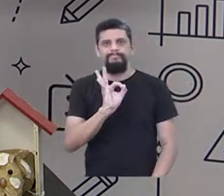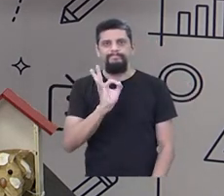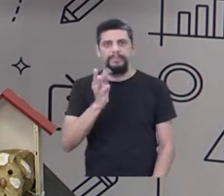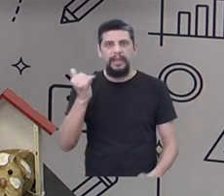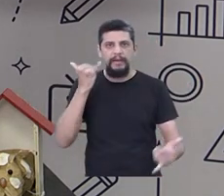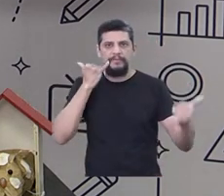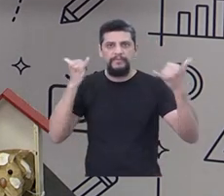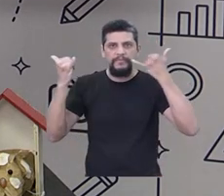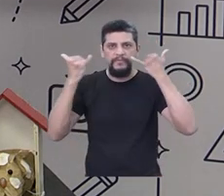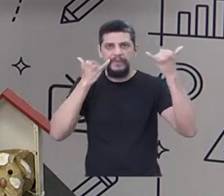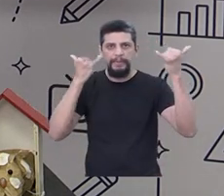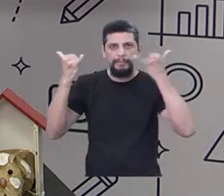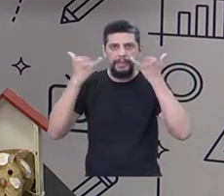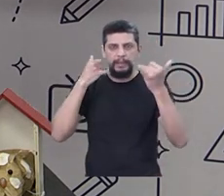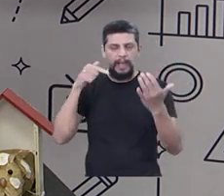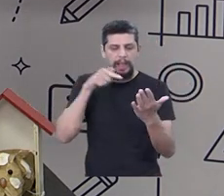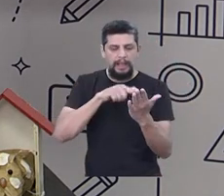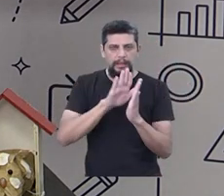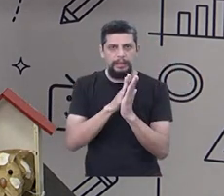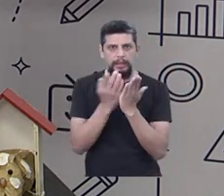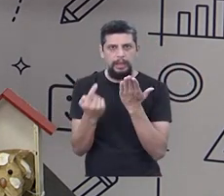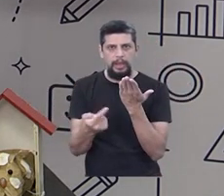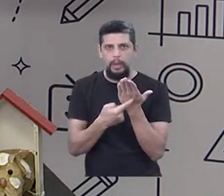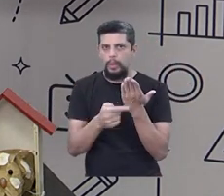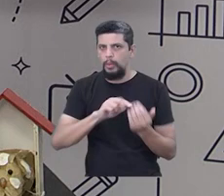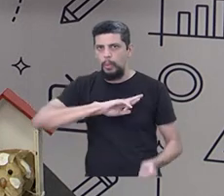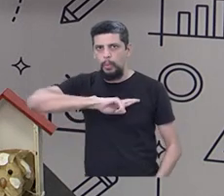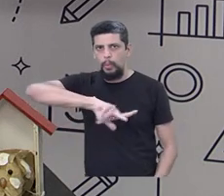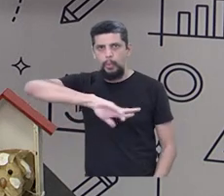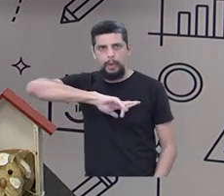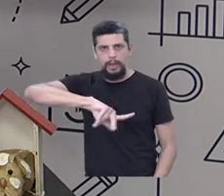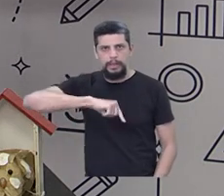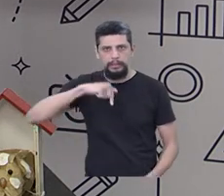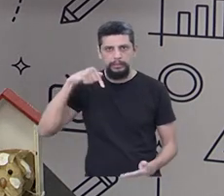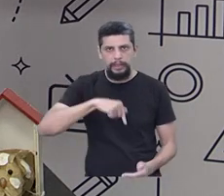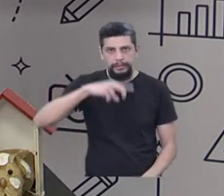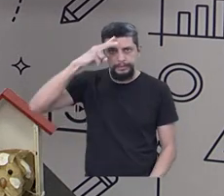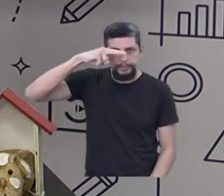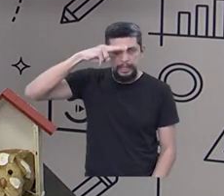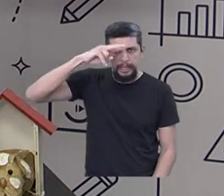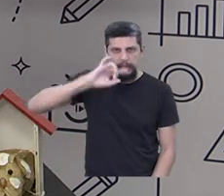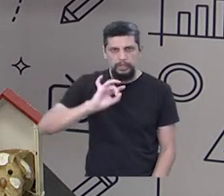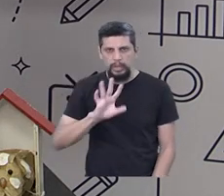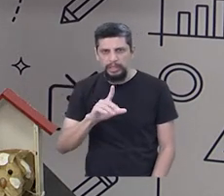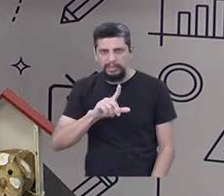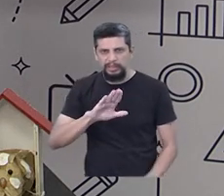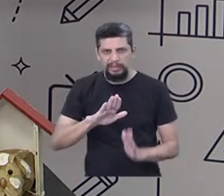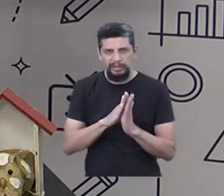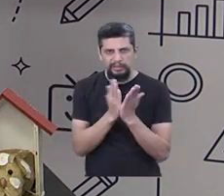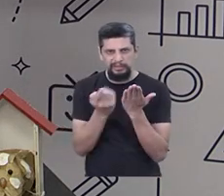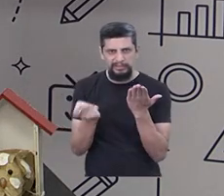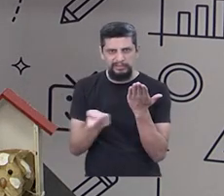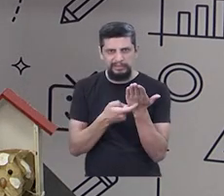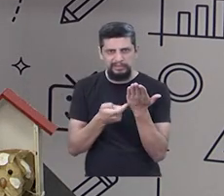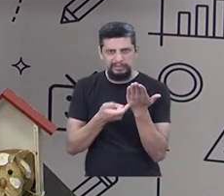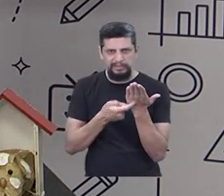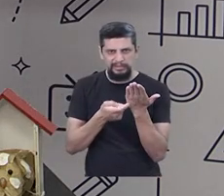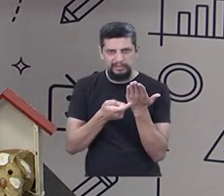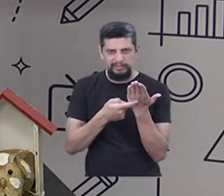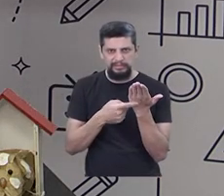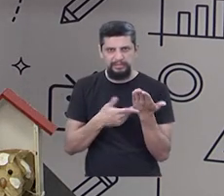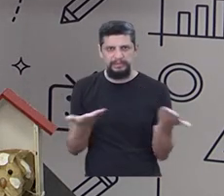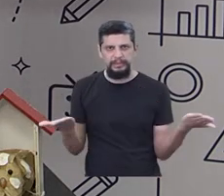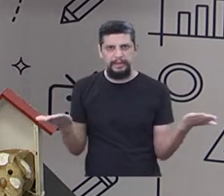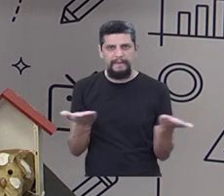Informação, então essa capa não é da nossa história. Nossa, eu só trouxe capas que não são da nossa